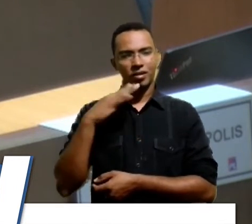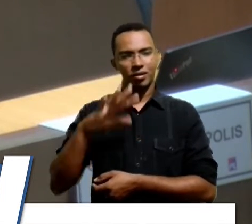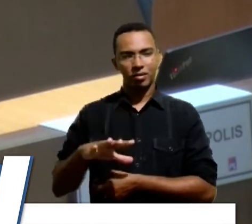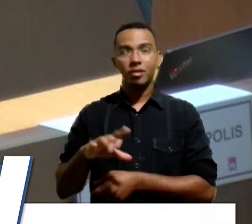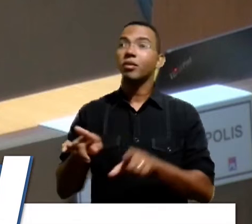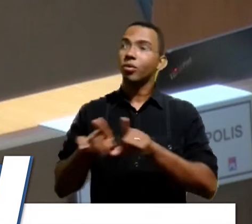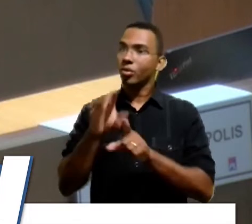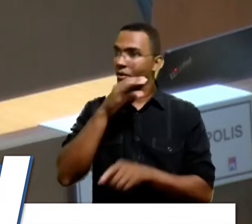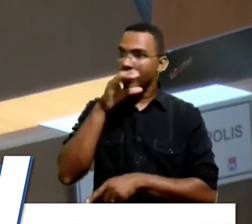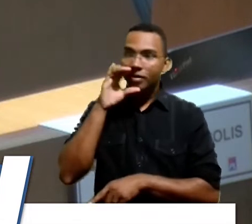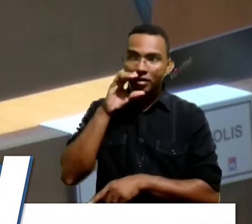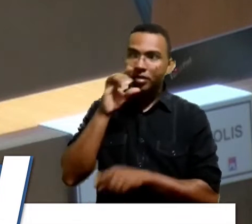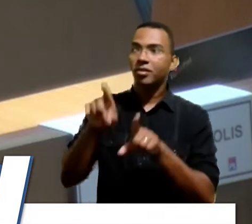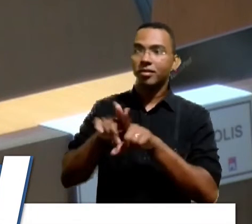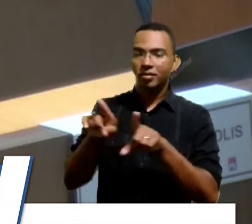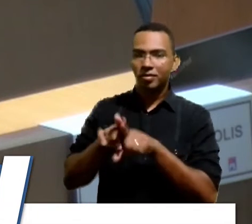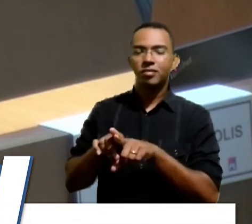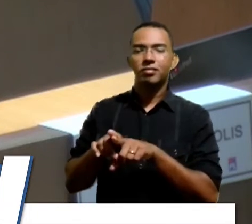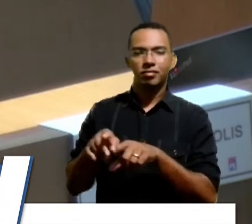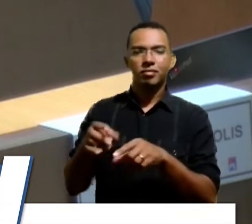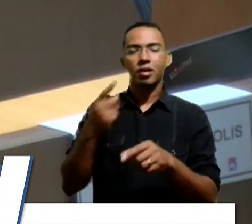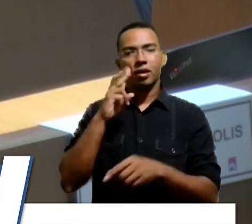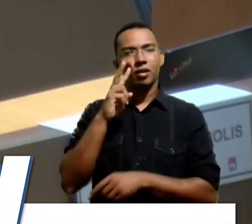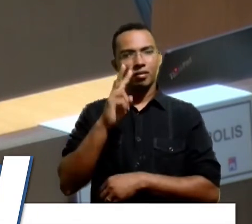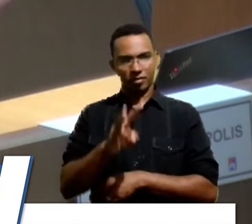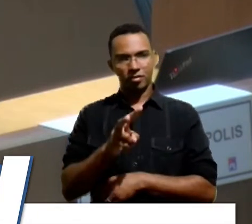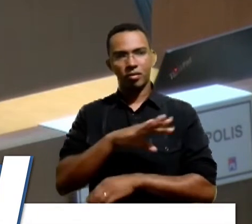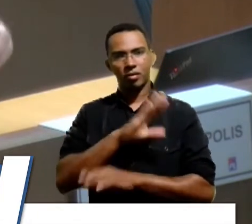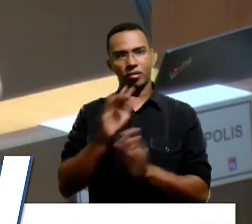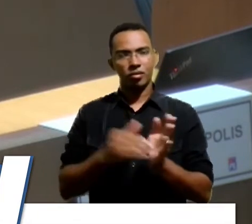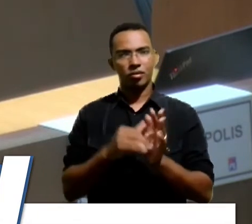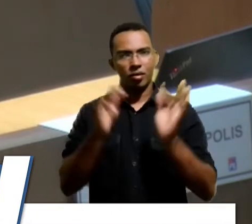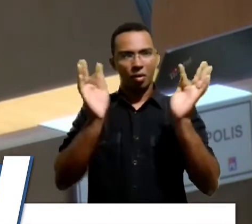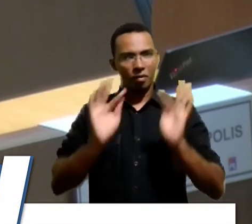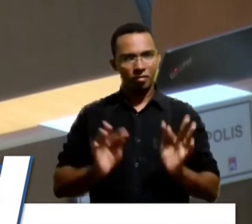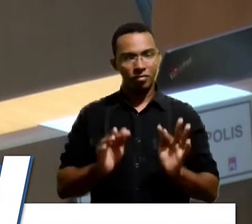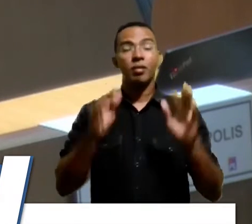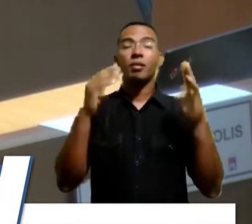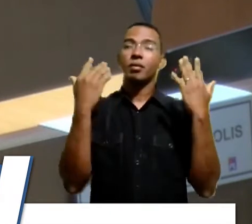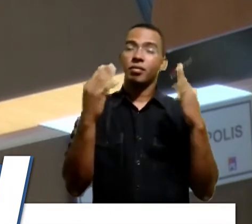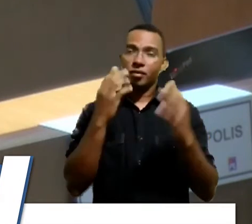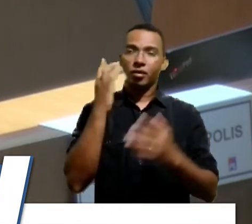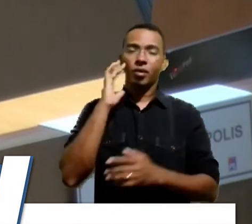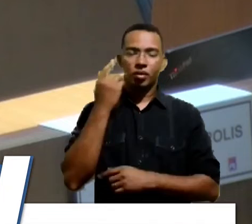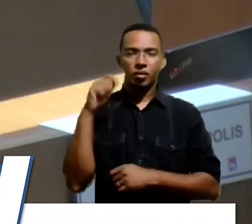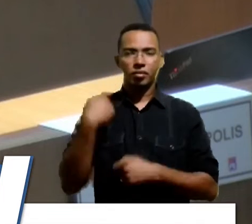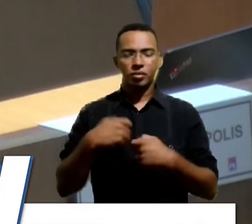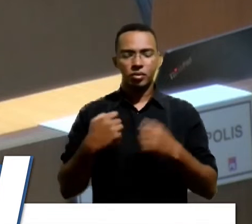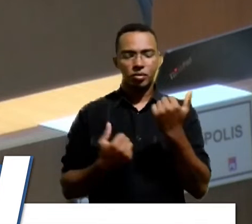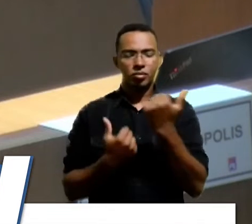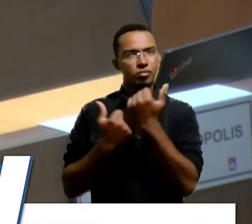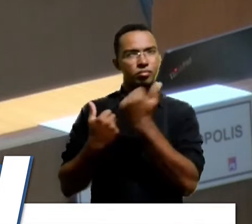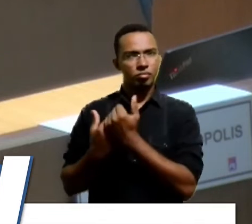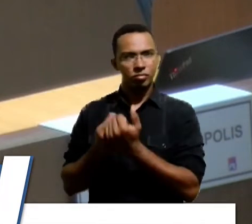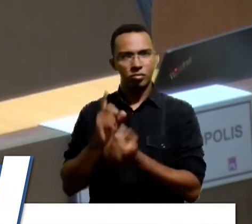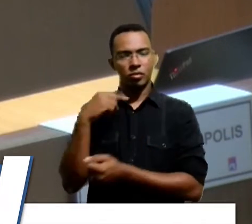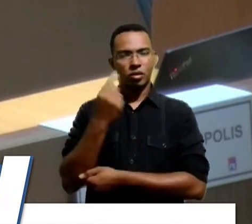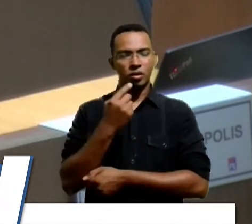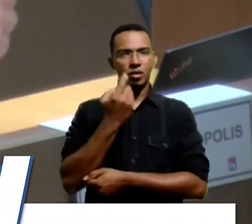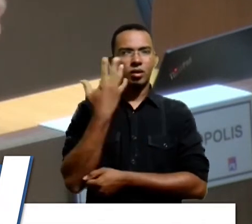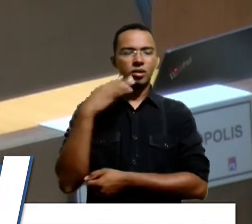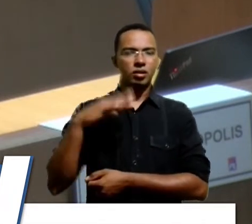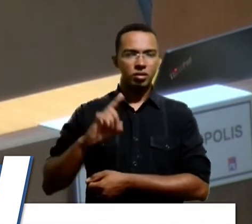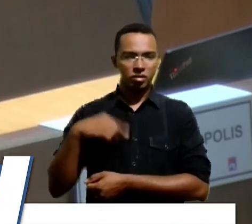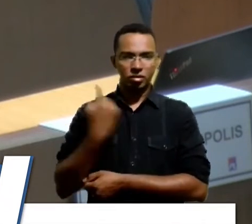também, nesse rumo assim que a gente vê eles todos felizes. Então, parabéns, eu acho que nós precisamos desse apoio para nossas crianças do nosso